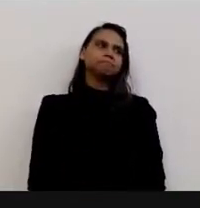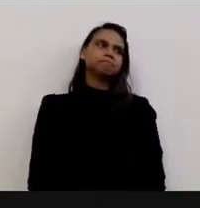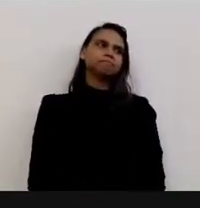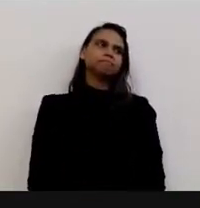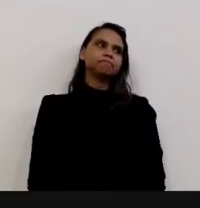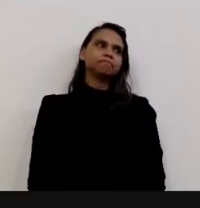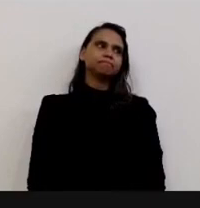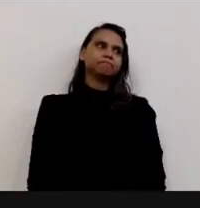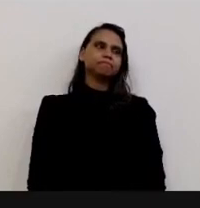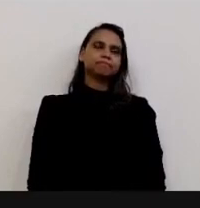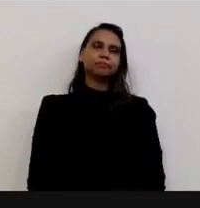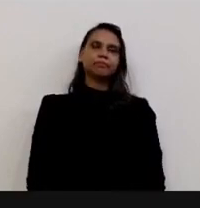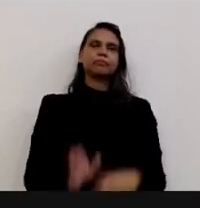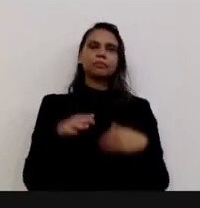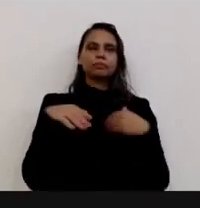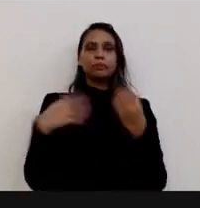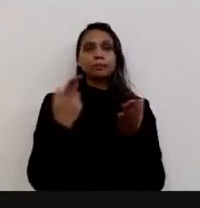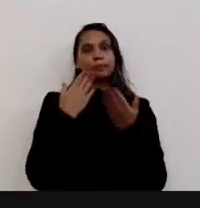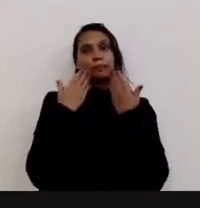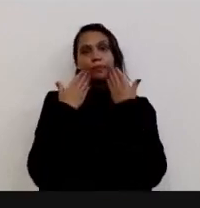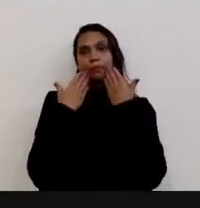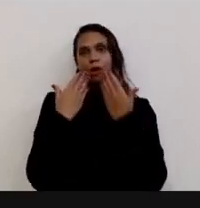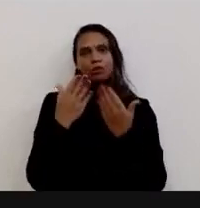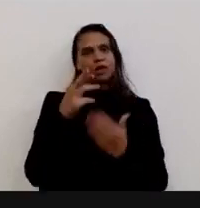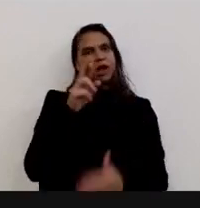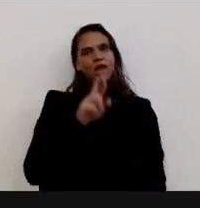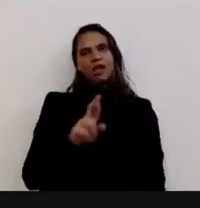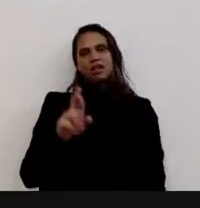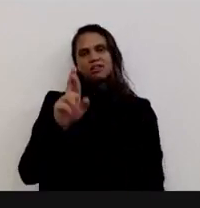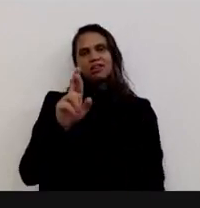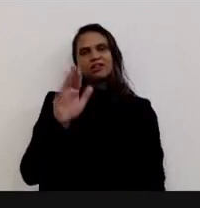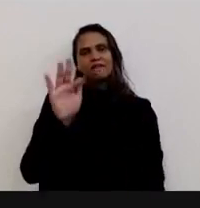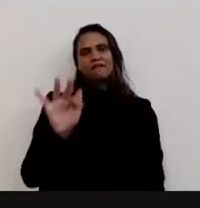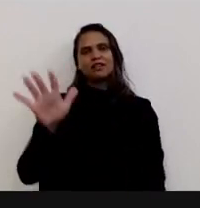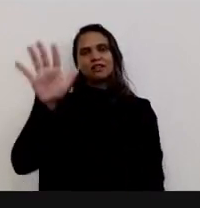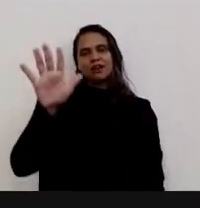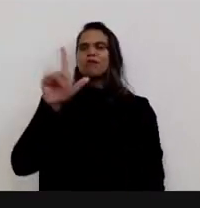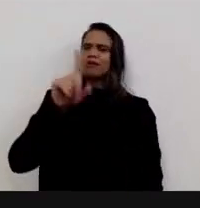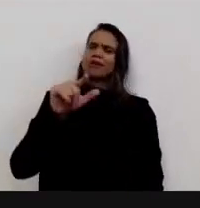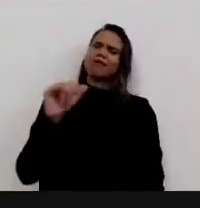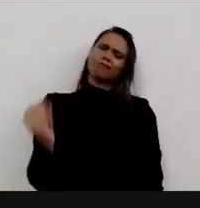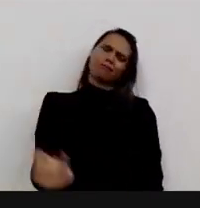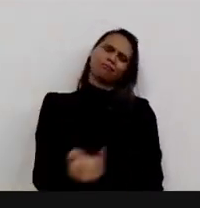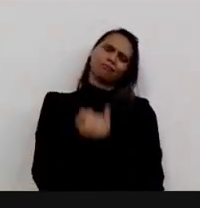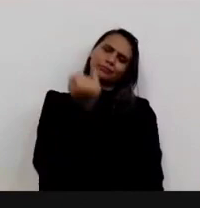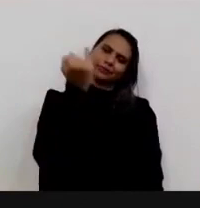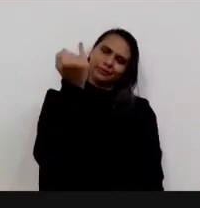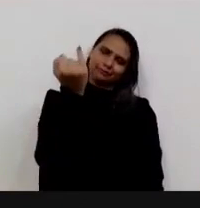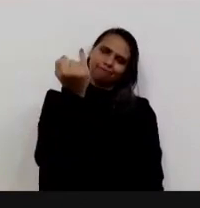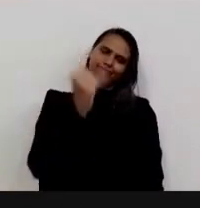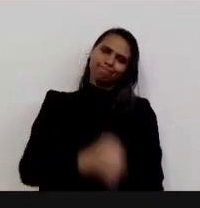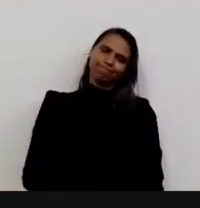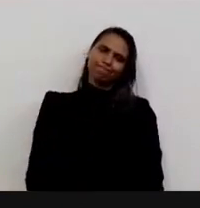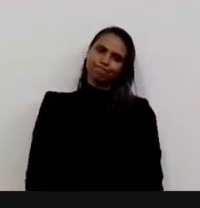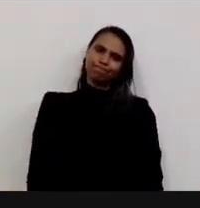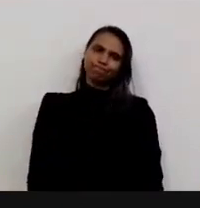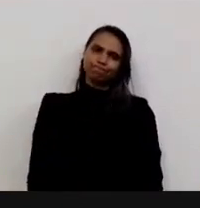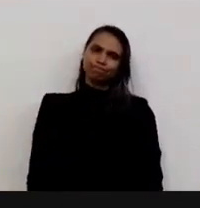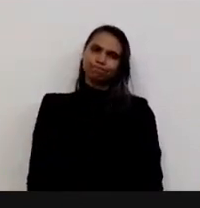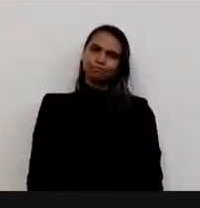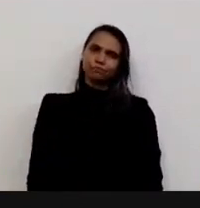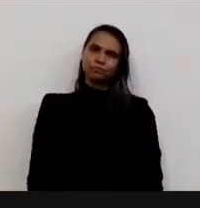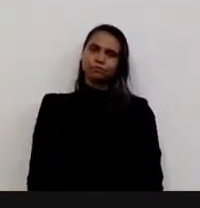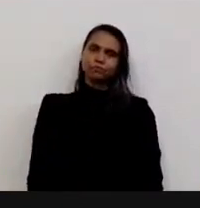Então, mostra como é que a receita é importante, né? Por causa do nosso tipo de sistema, que é o sistema de lista aberta, né?